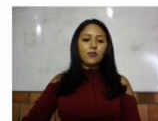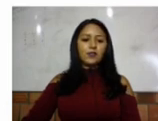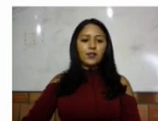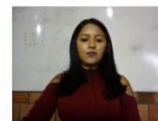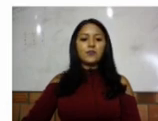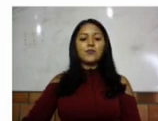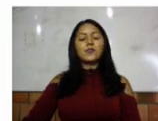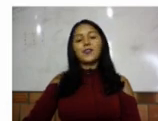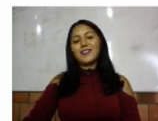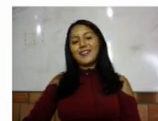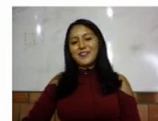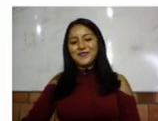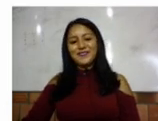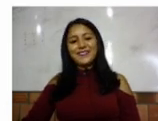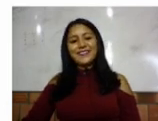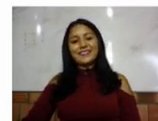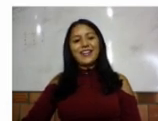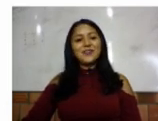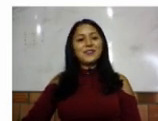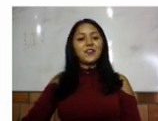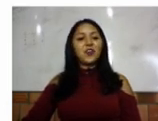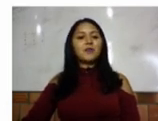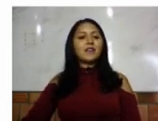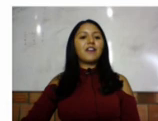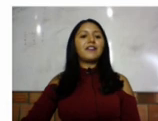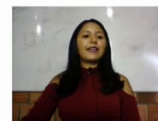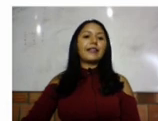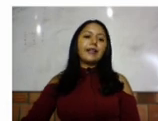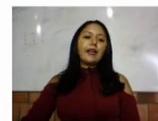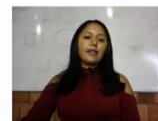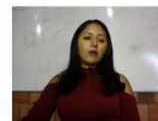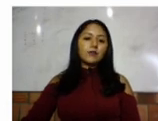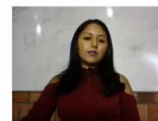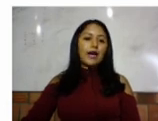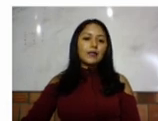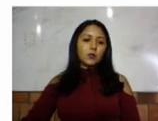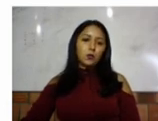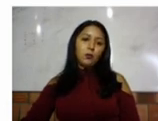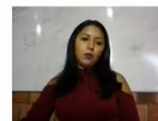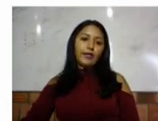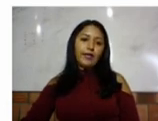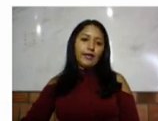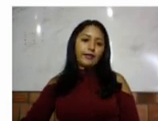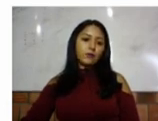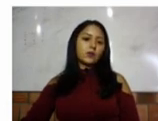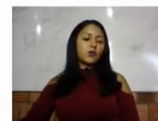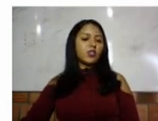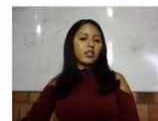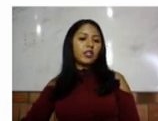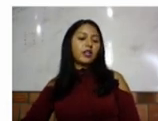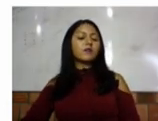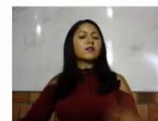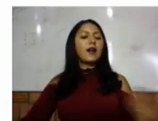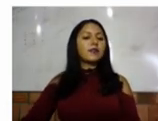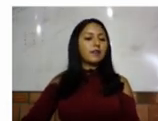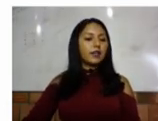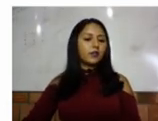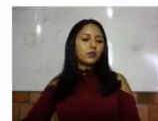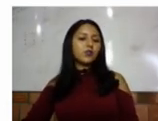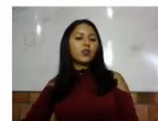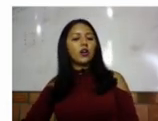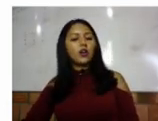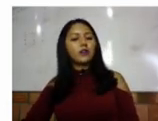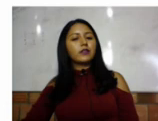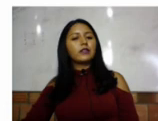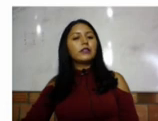diego é esquecê-lo digo sou o diego certa atenção observa em que em alguns casos o igreja tem um som de em alguns